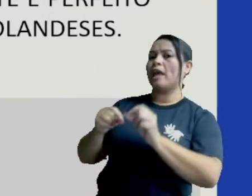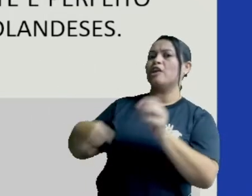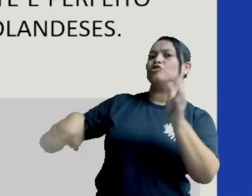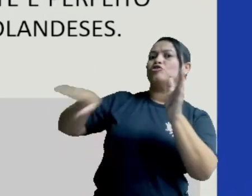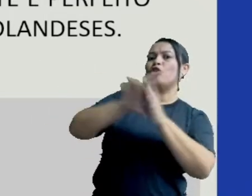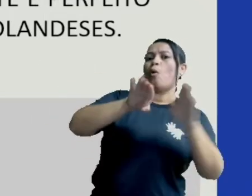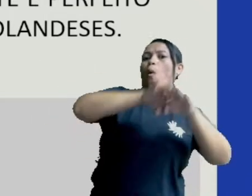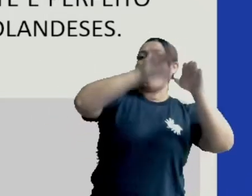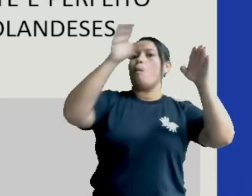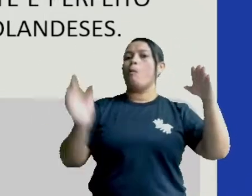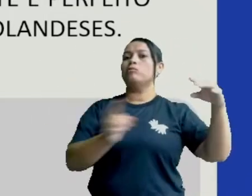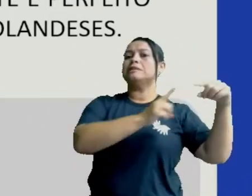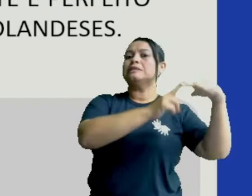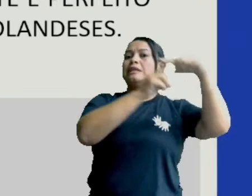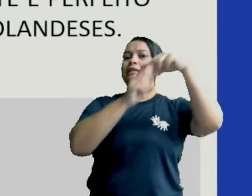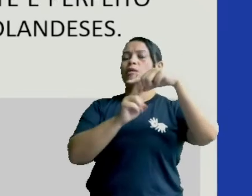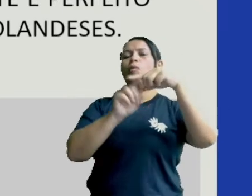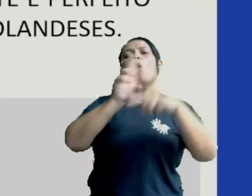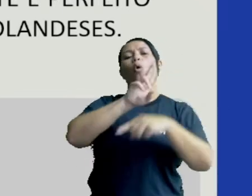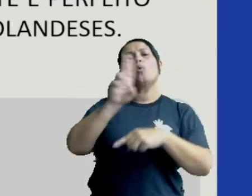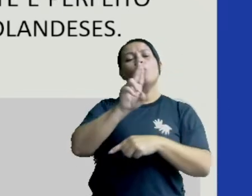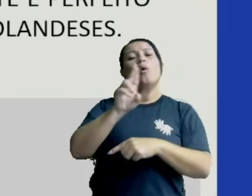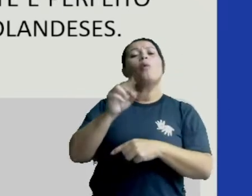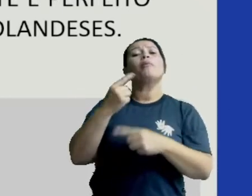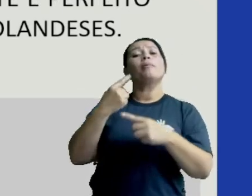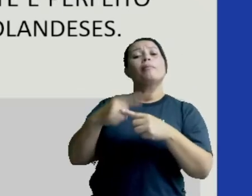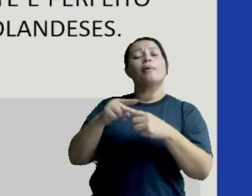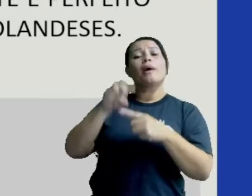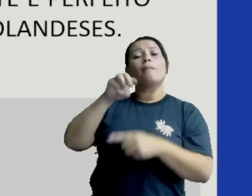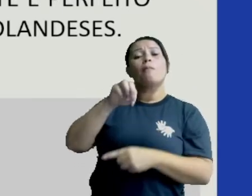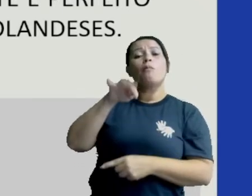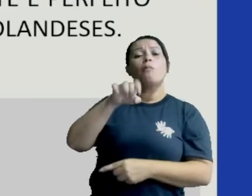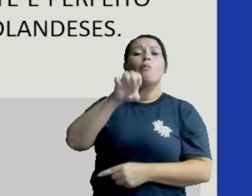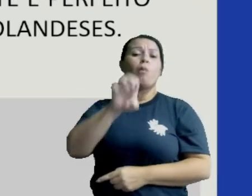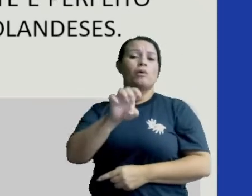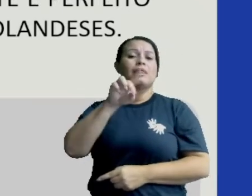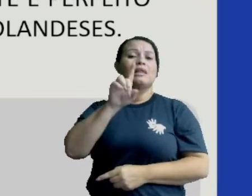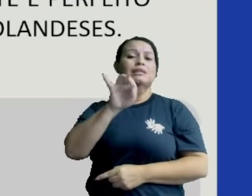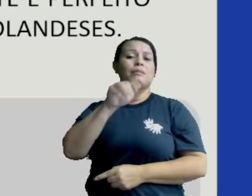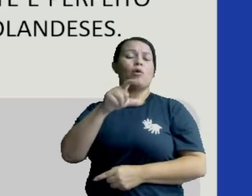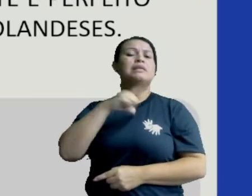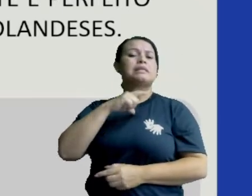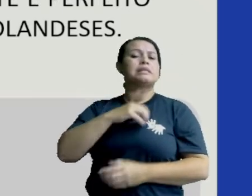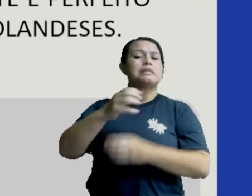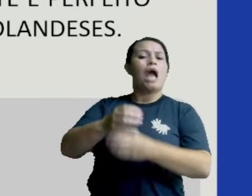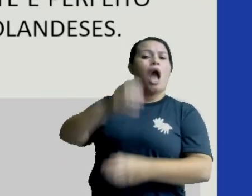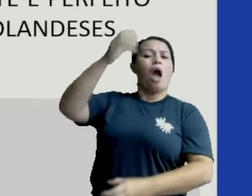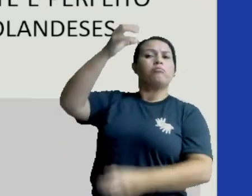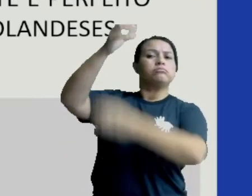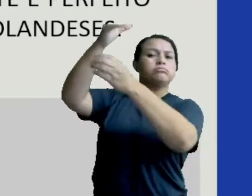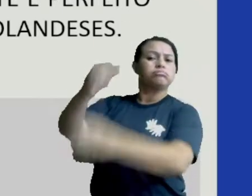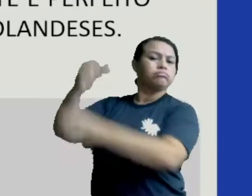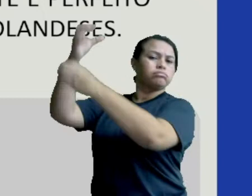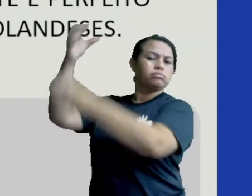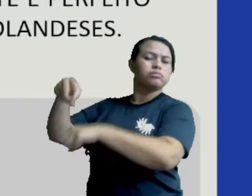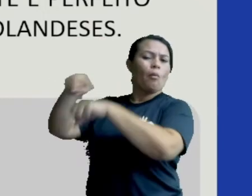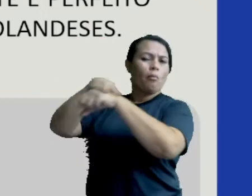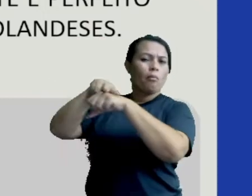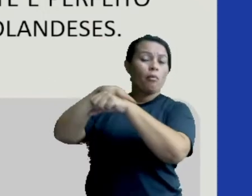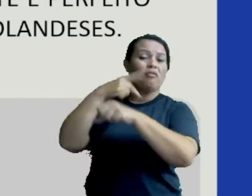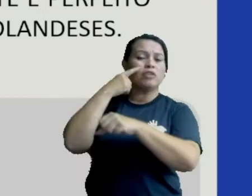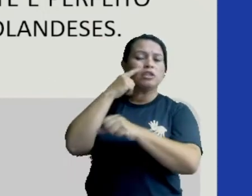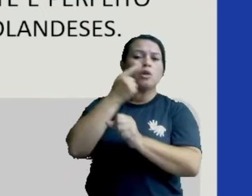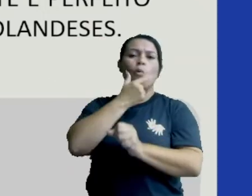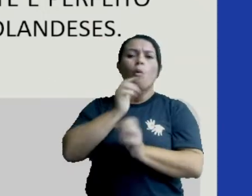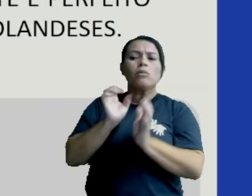das Tabocas, assim chamado por haverem suas encostas imensos tabocais. Refugiado